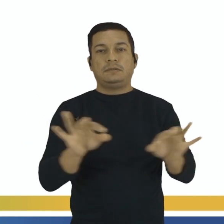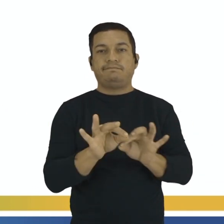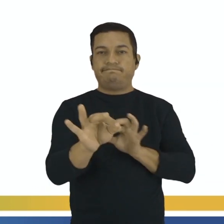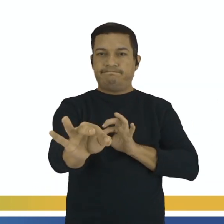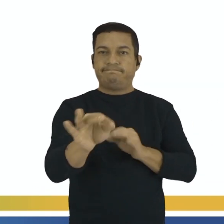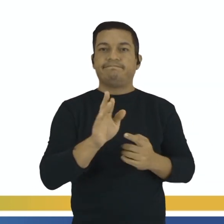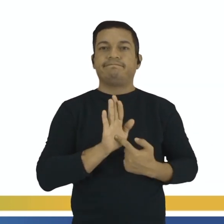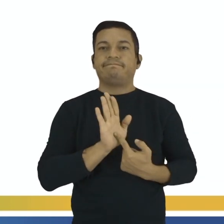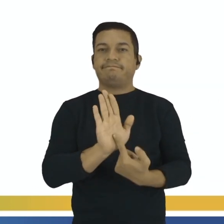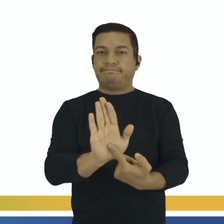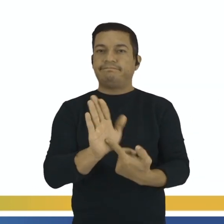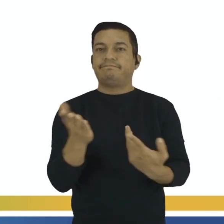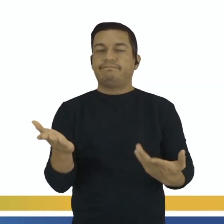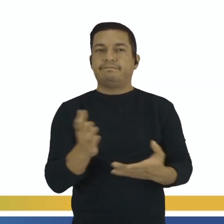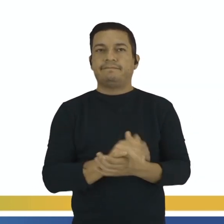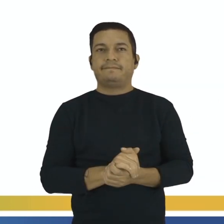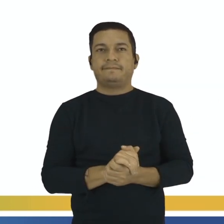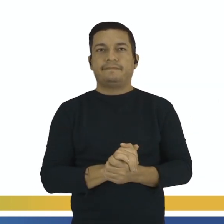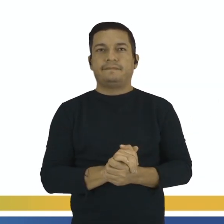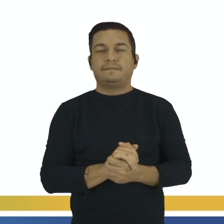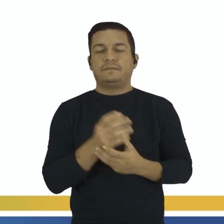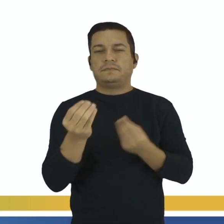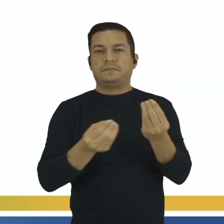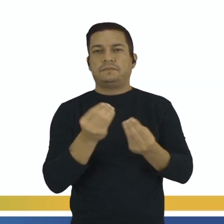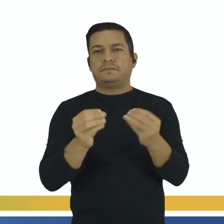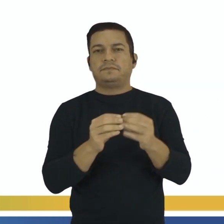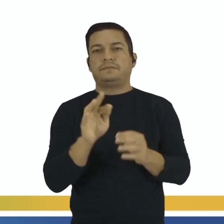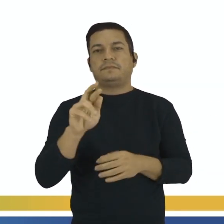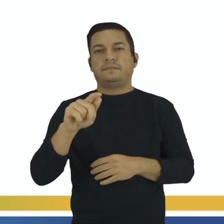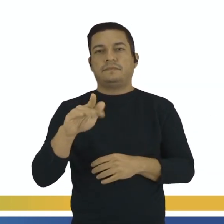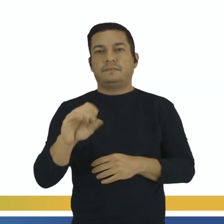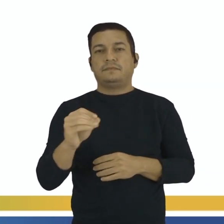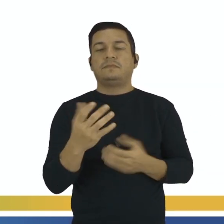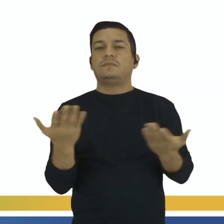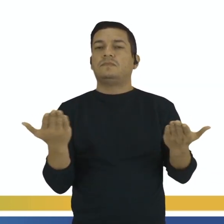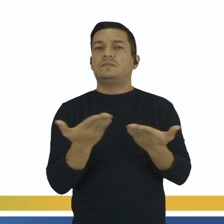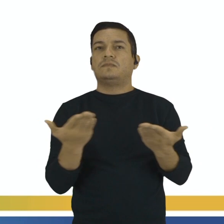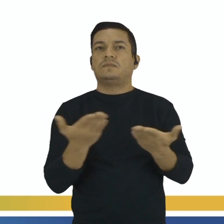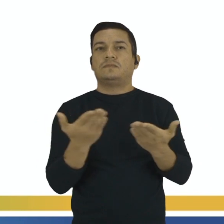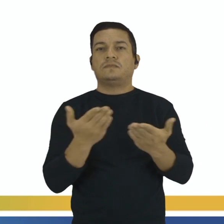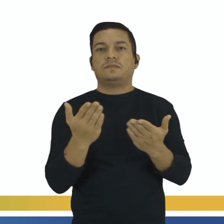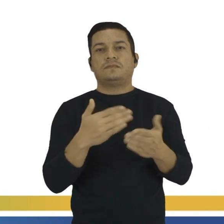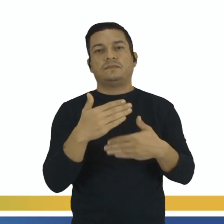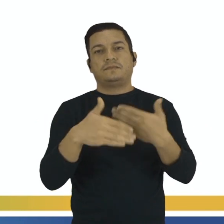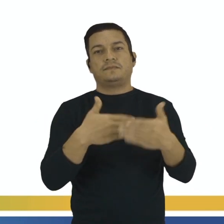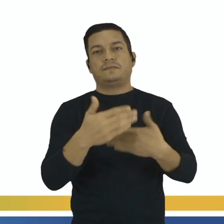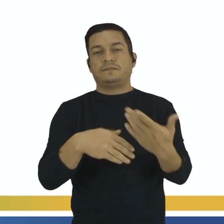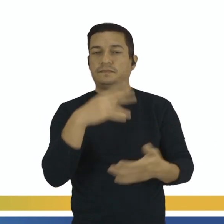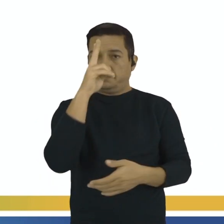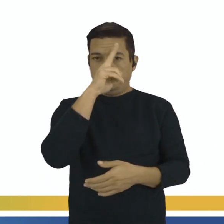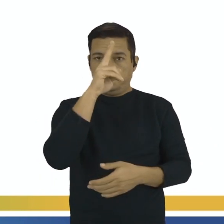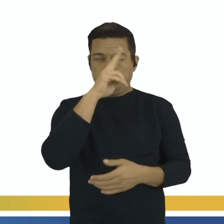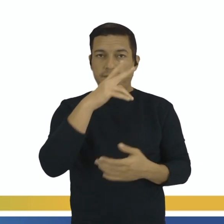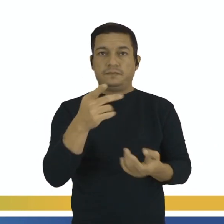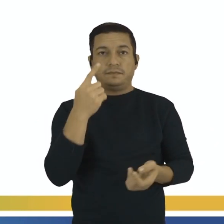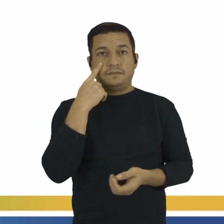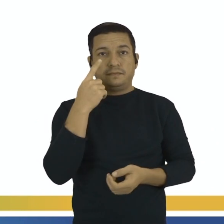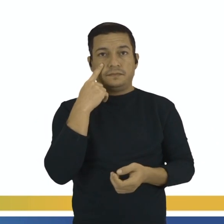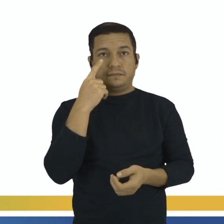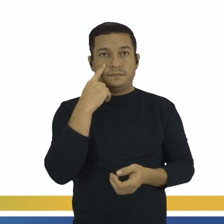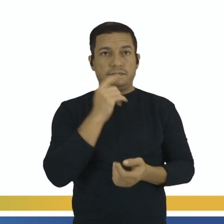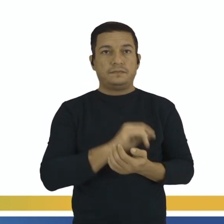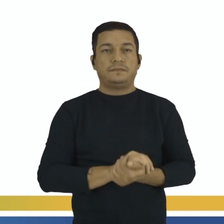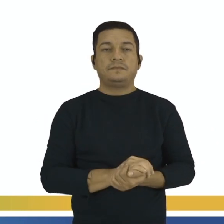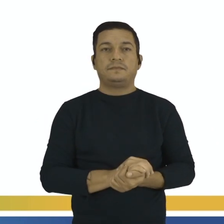medidas. E como essas frações vêm se comportando no decorrer da história? Vamos ver um pouquinho